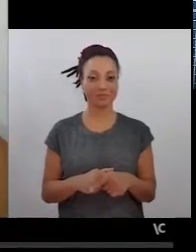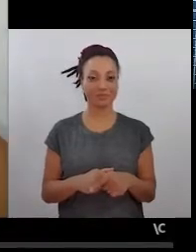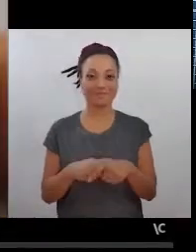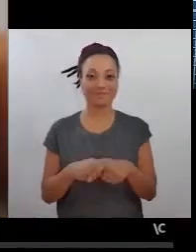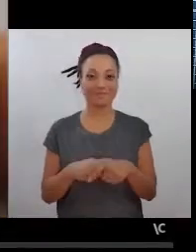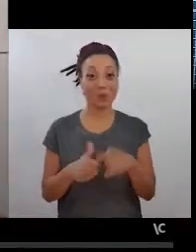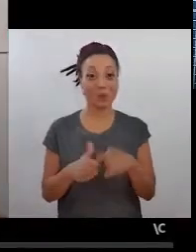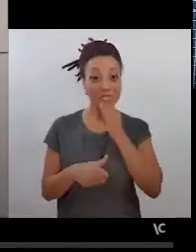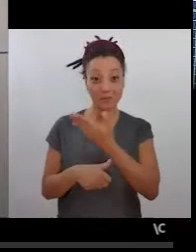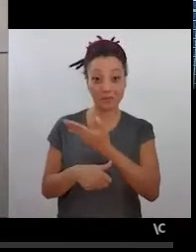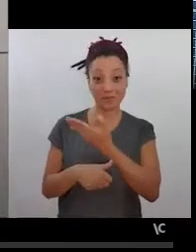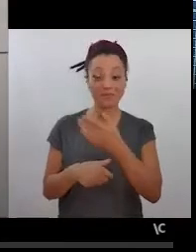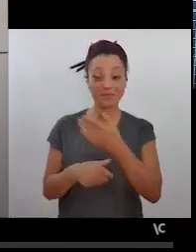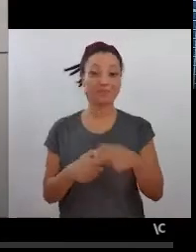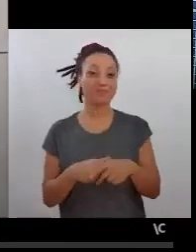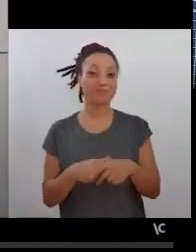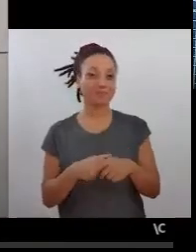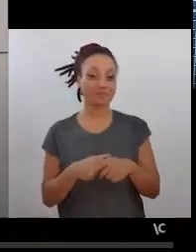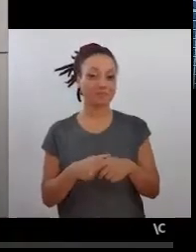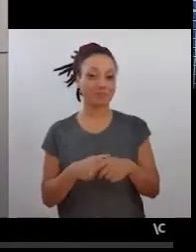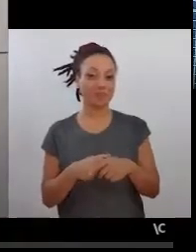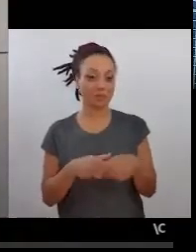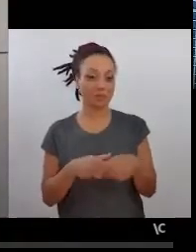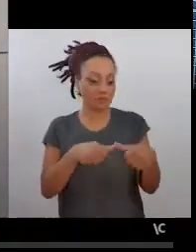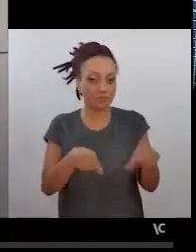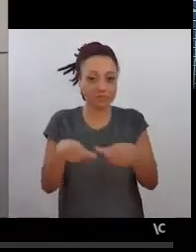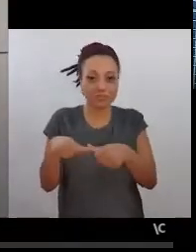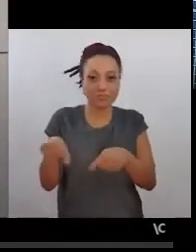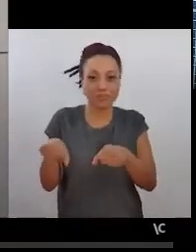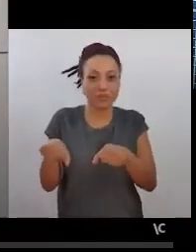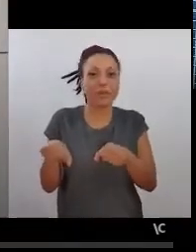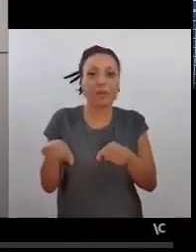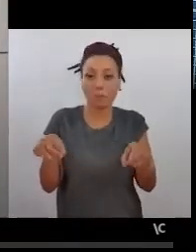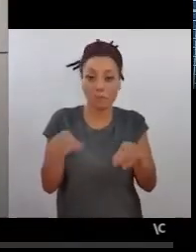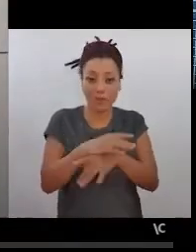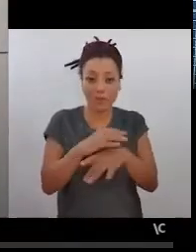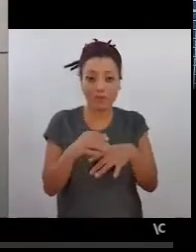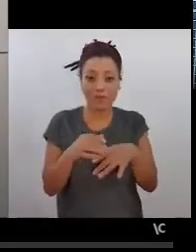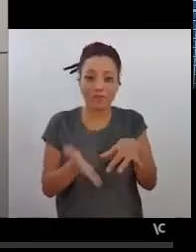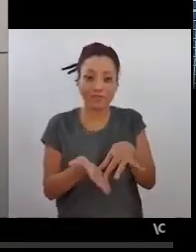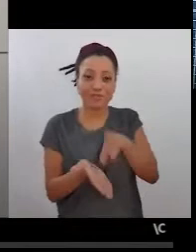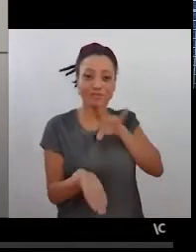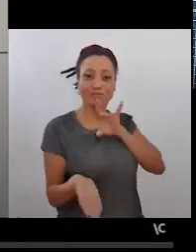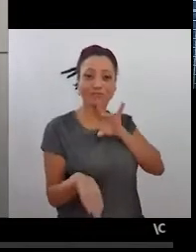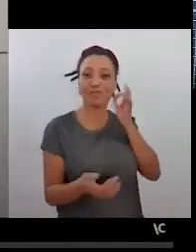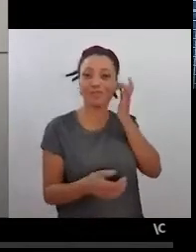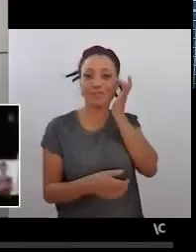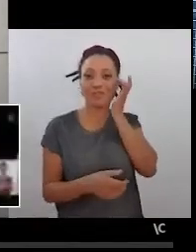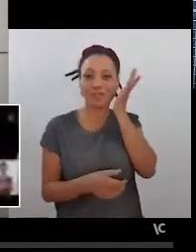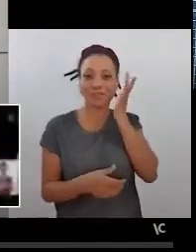bem sofisticado. Olha que legal. Agora ela vai começar a pintar. Fez um aviãozinho lá, ó. Ó que